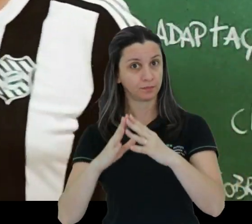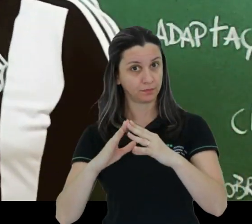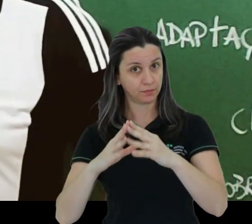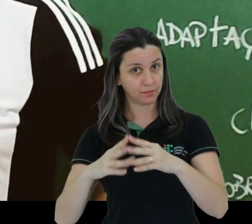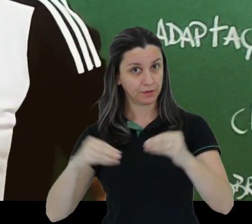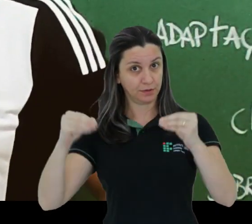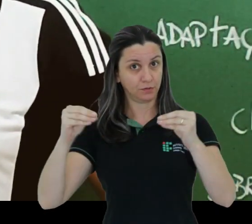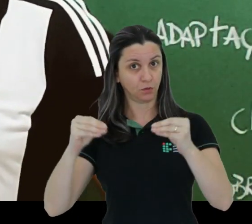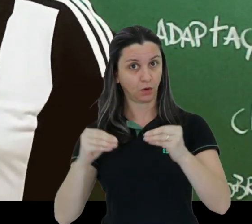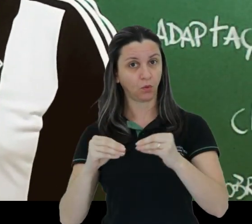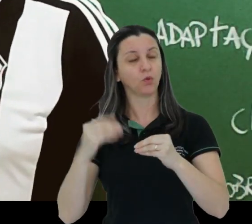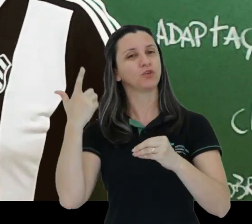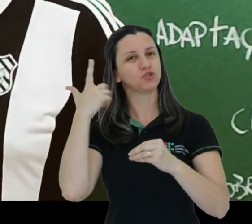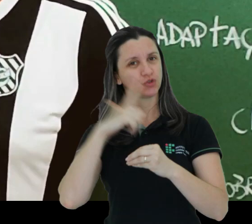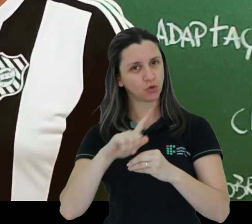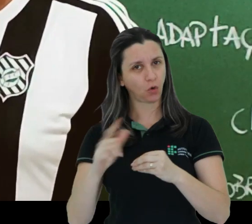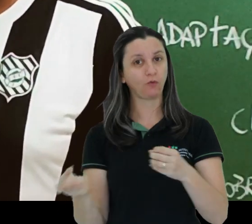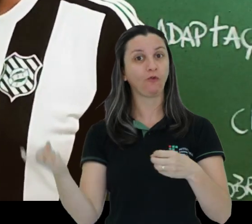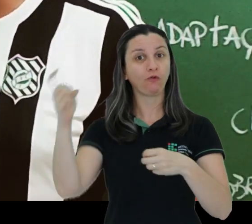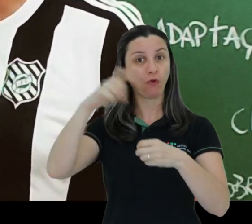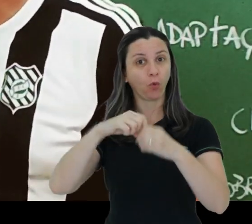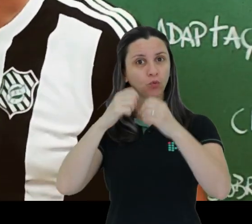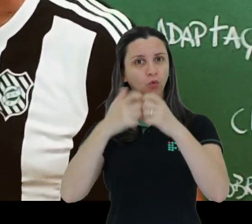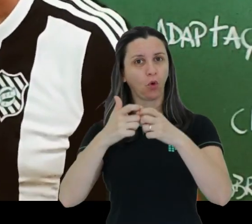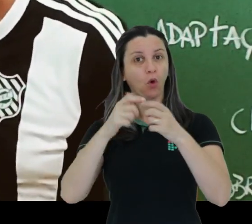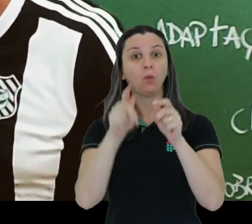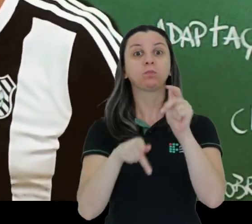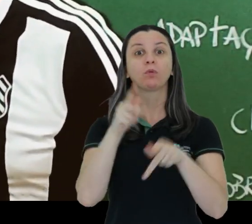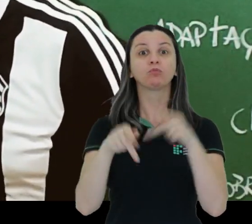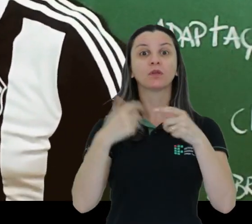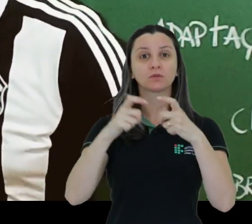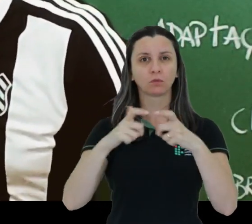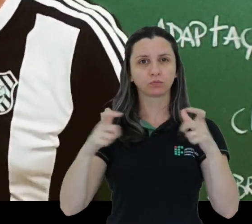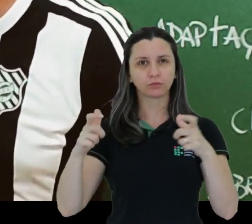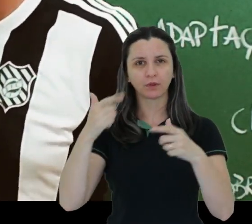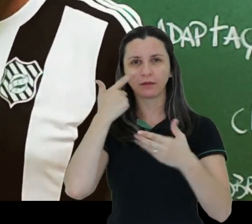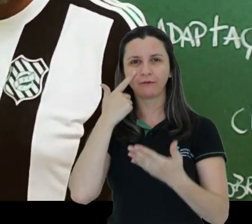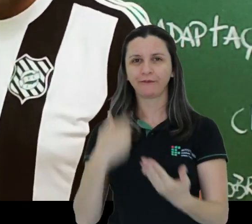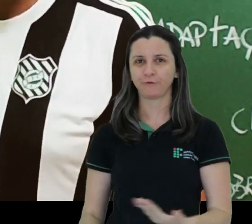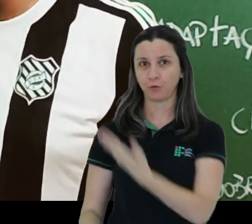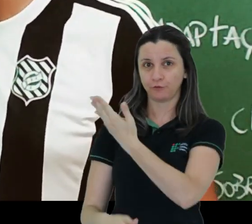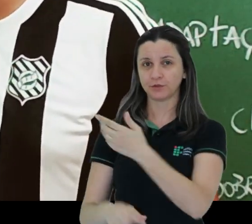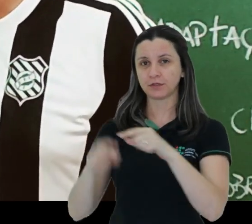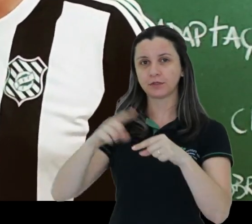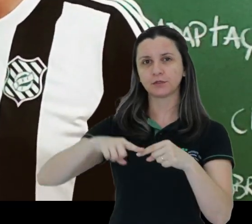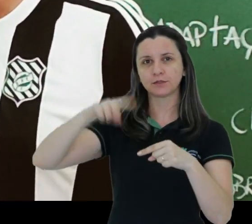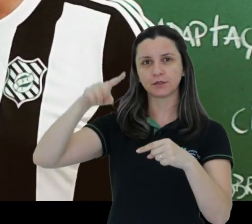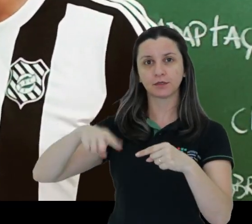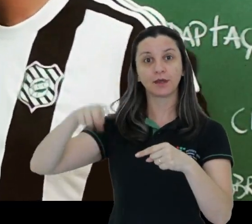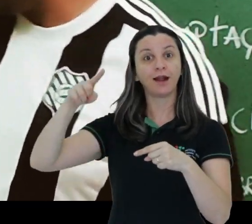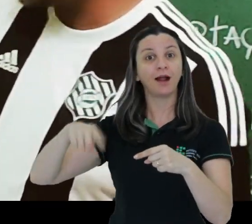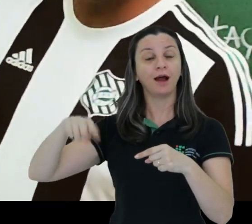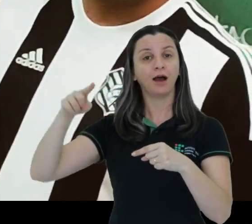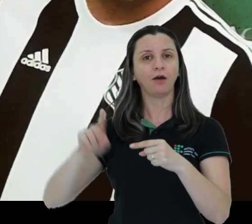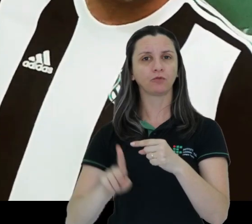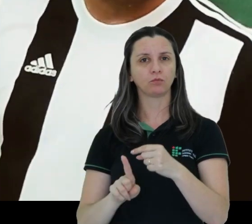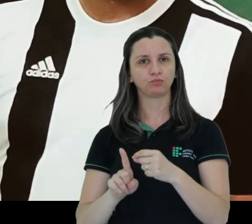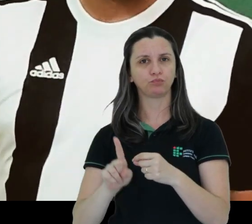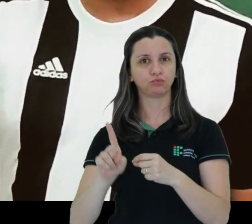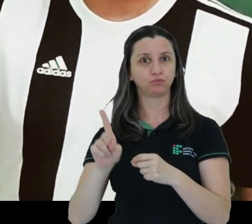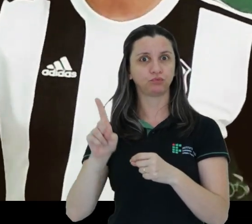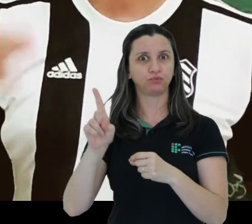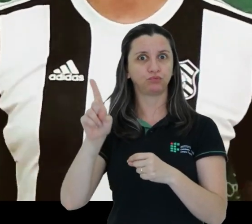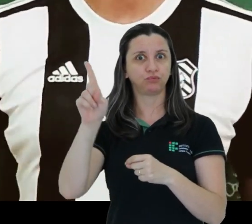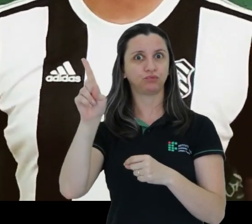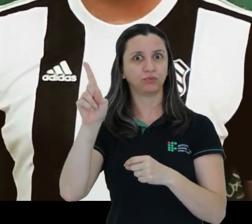aí a população volta a crescer e equilibrar. Você percebe aqui nesse gráfico que daqui para cá a população ela começa